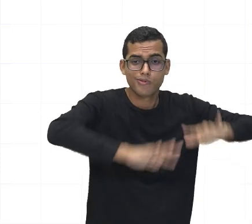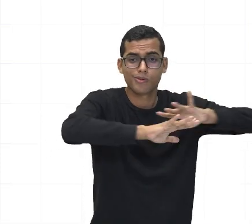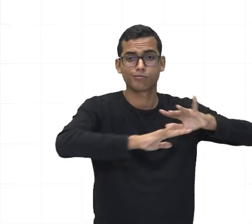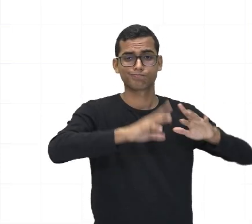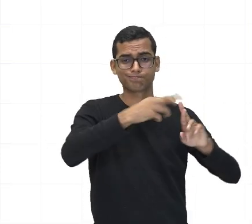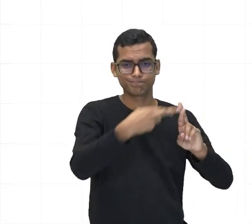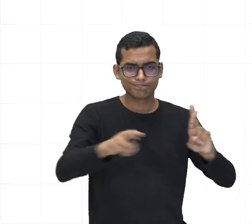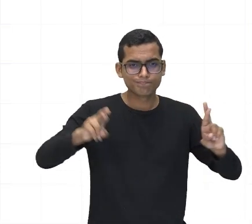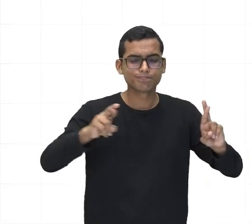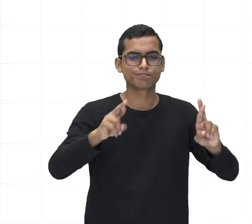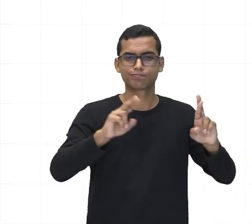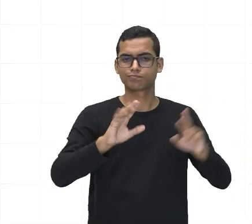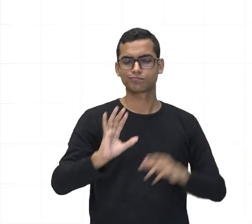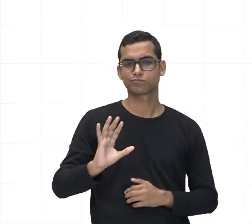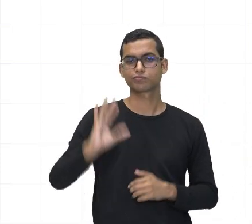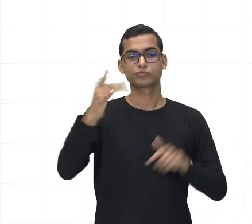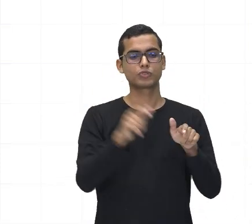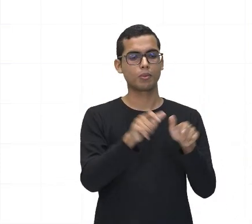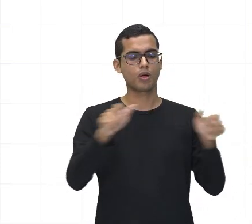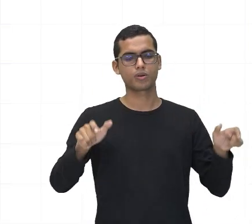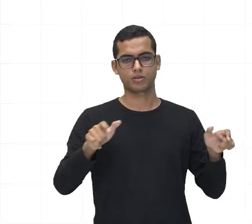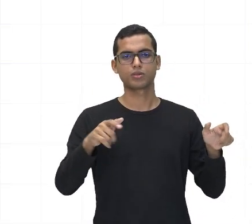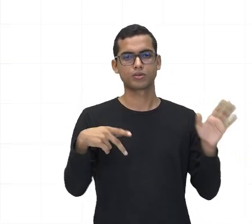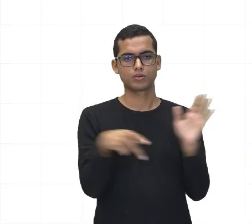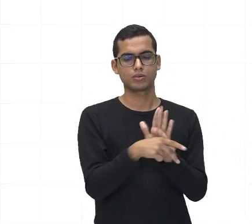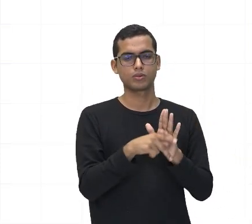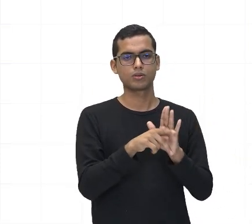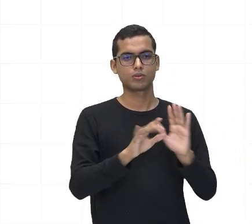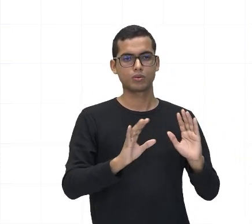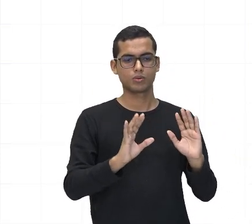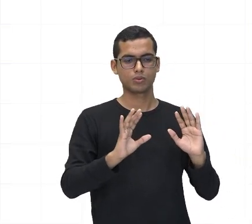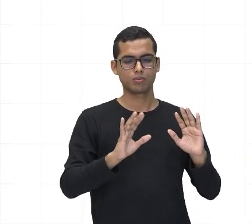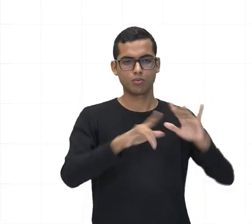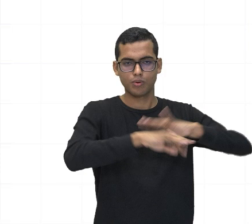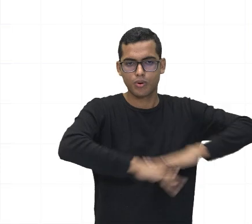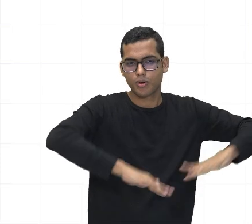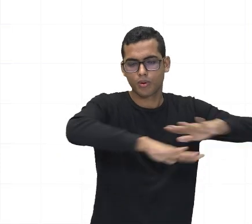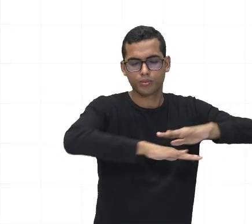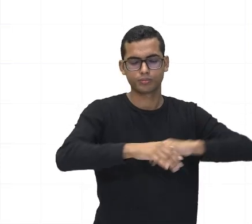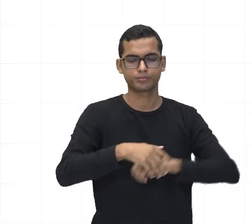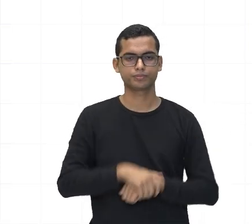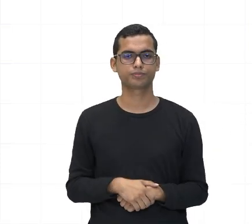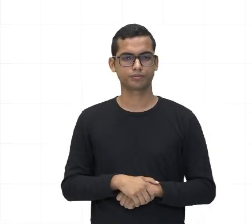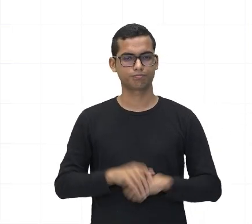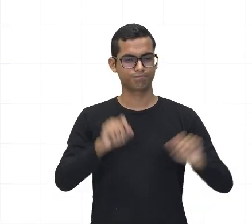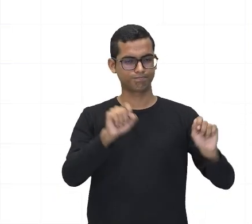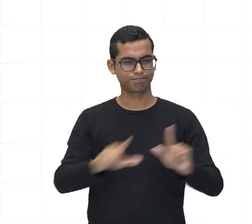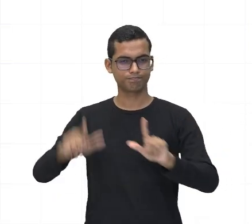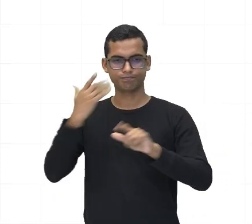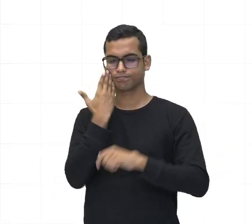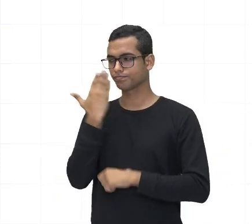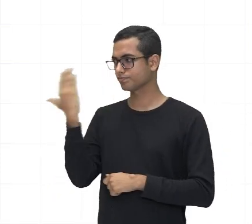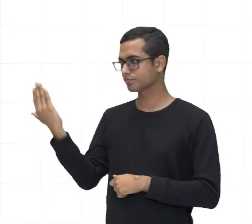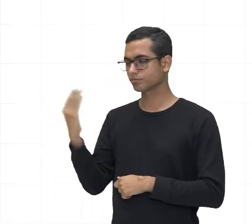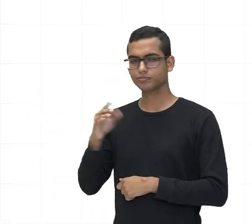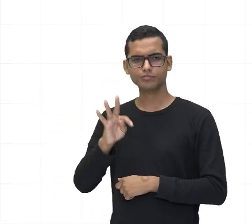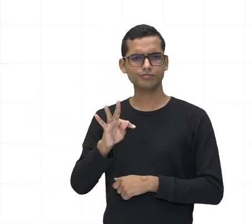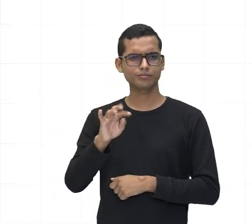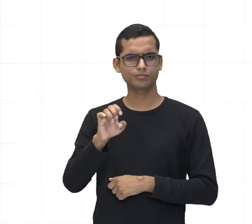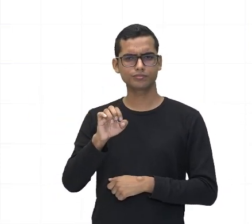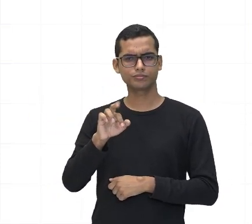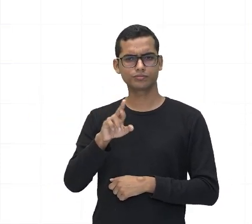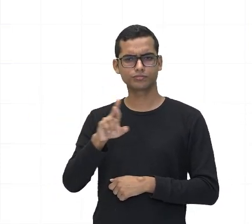a maioria das suas celebrações. Olha aí o que diz a nossa cartela. Os